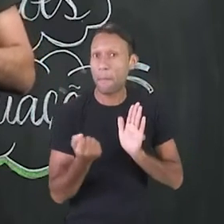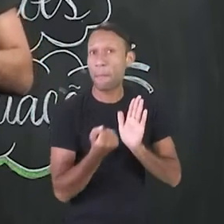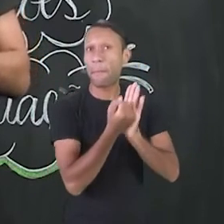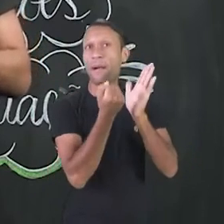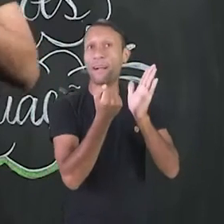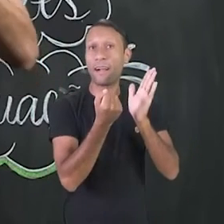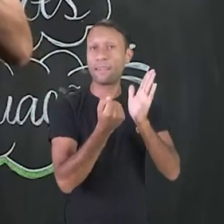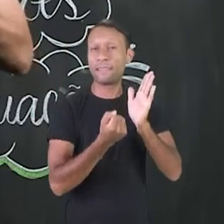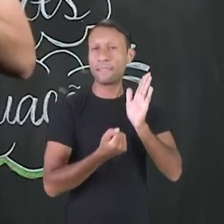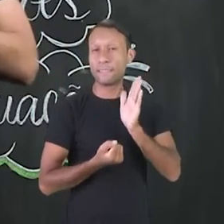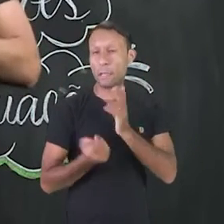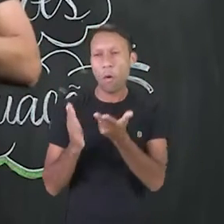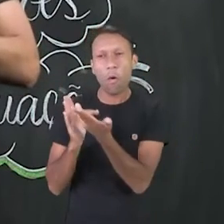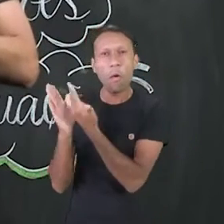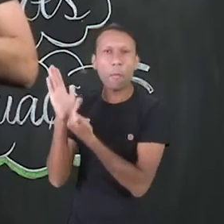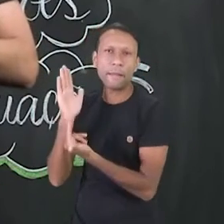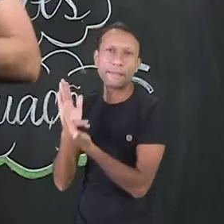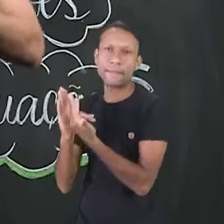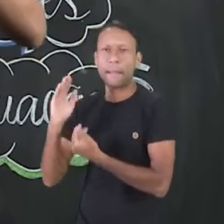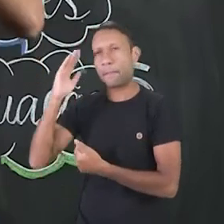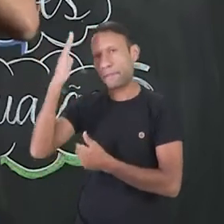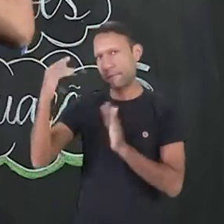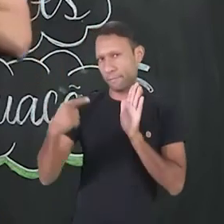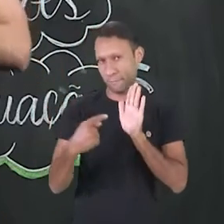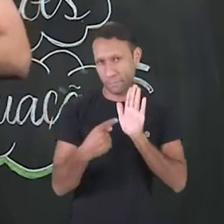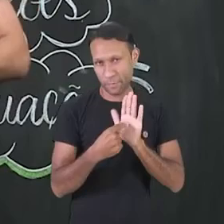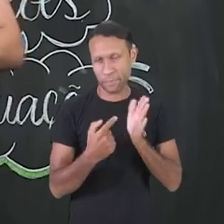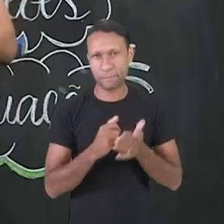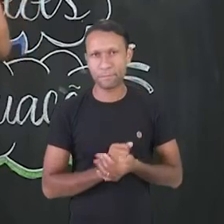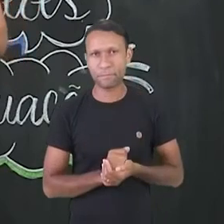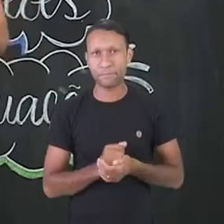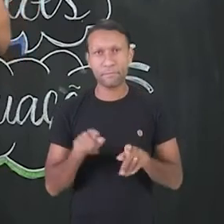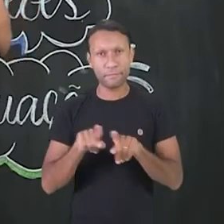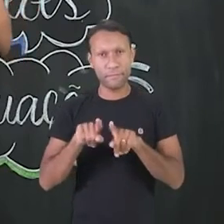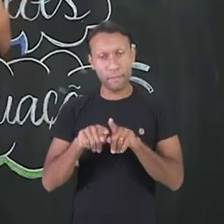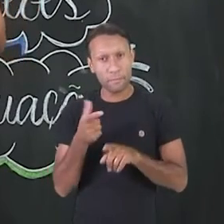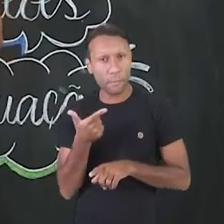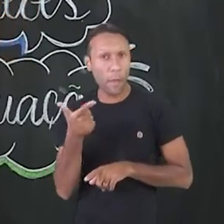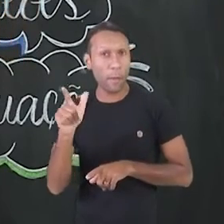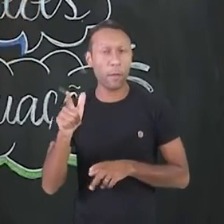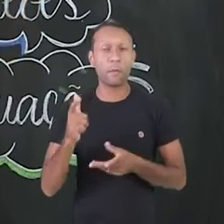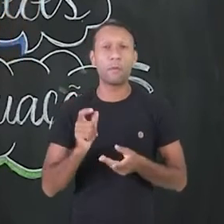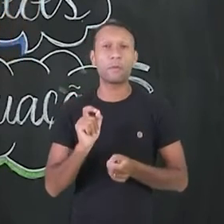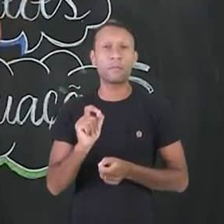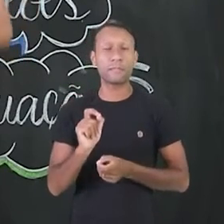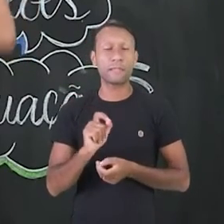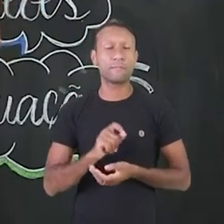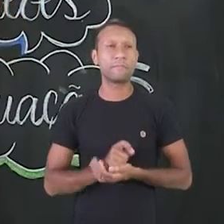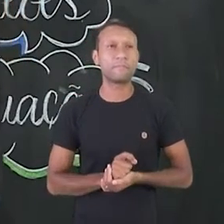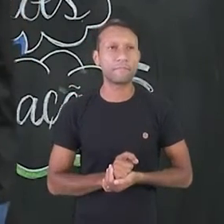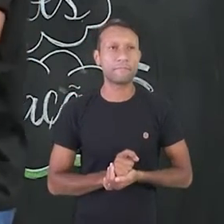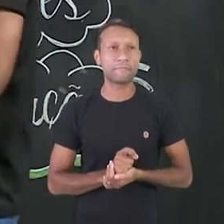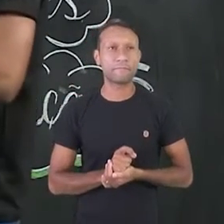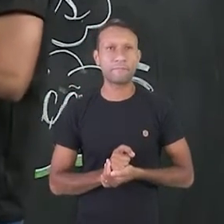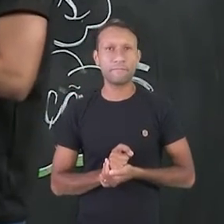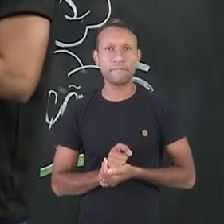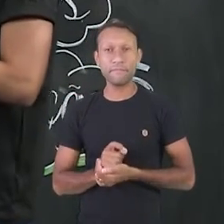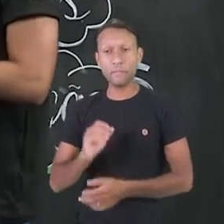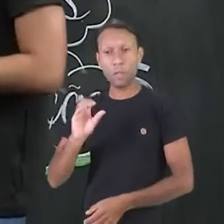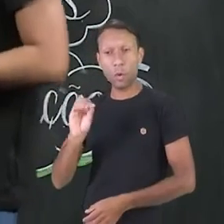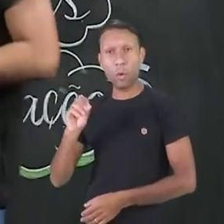meio de recursos gráficos, tal como a pontuação. Outros dois recursos gráficos fundamentais em qualquer história em quadrinho são